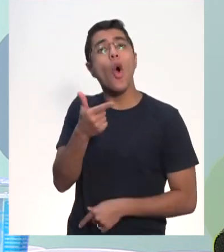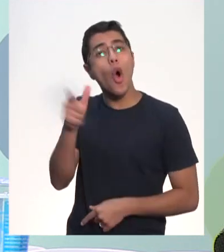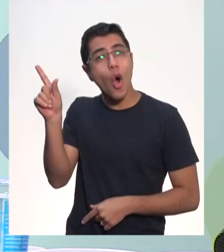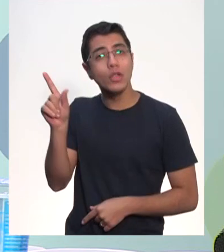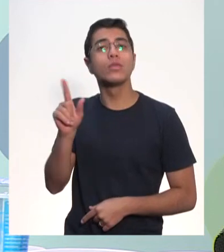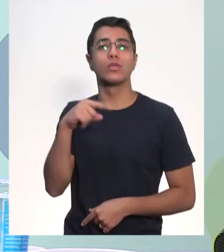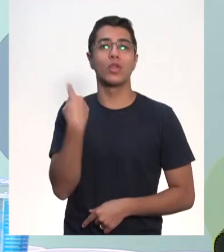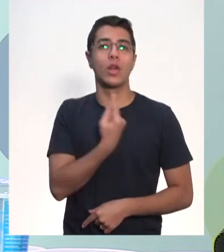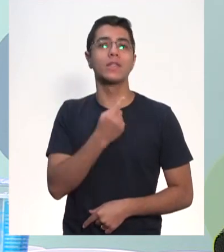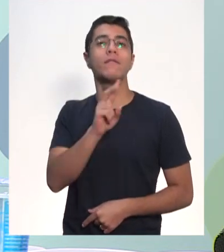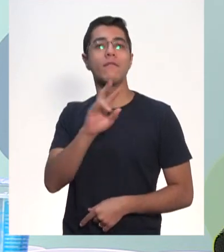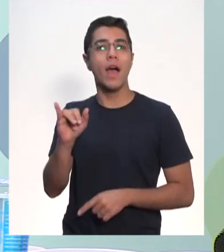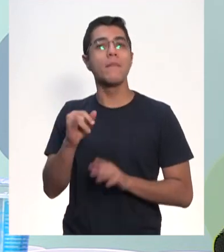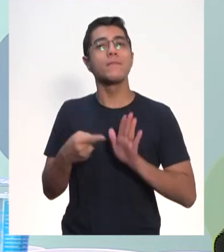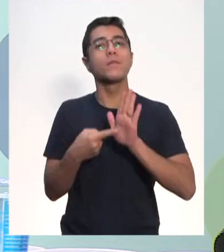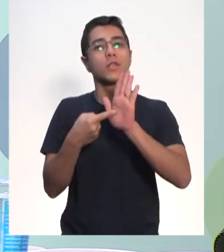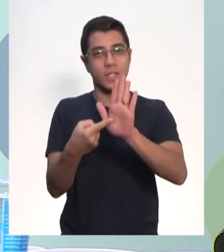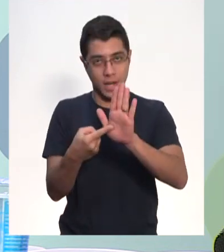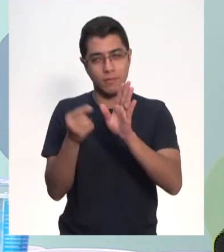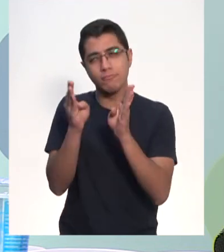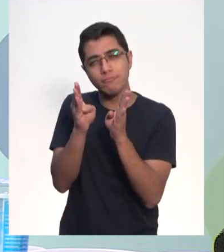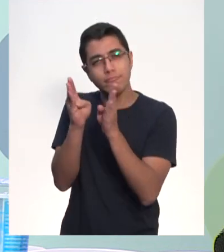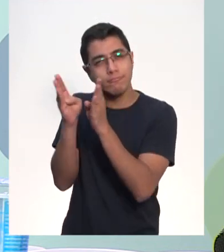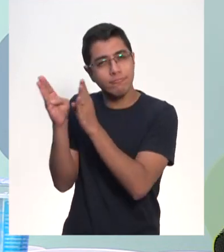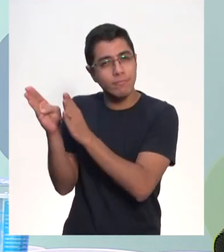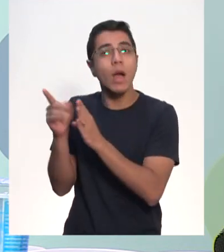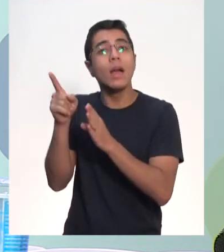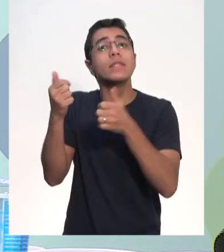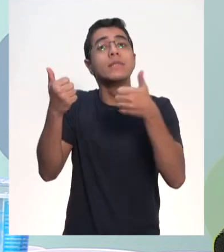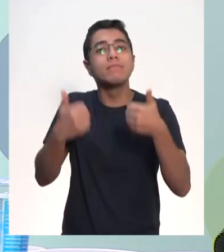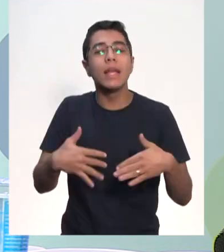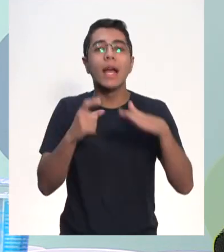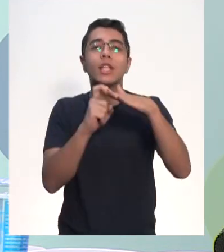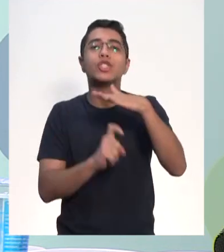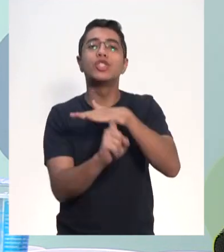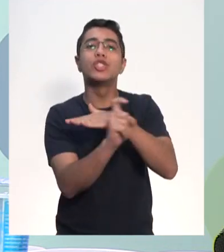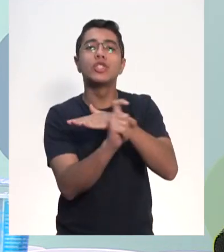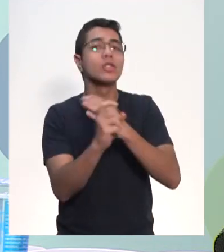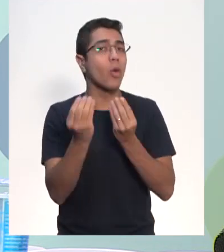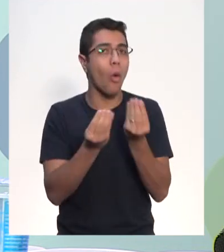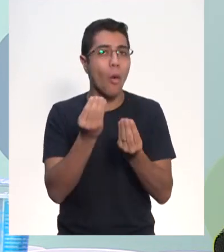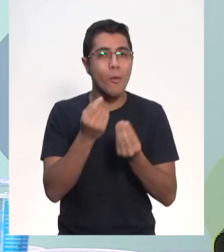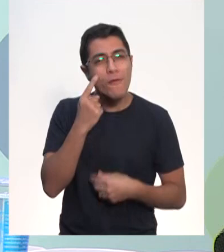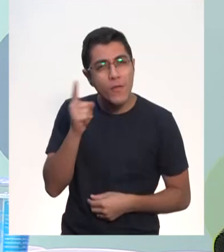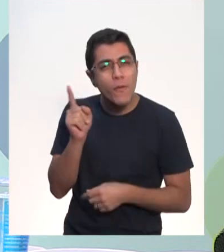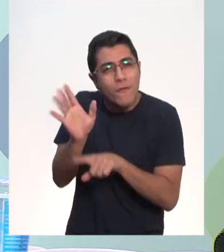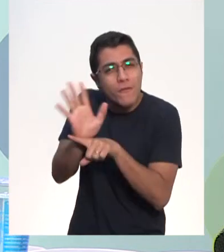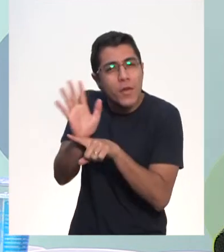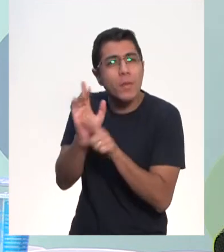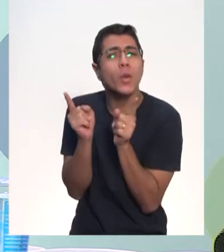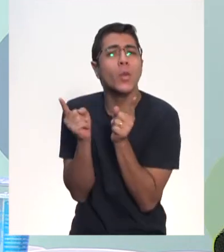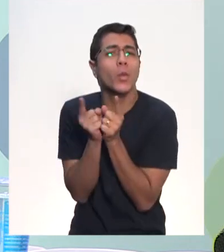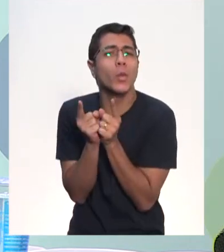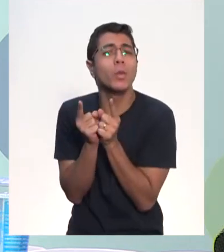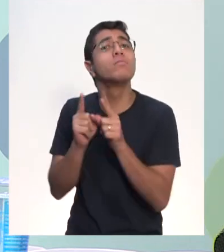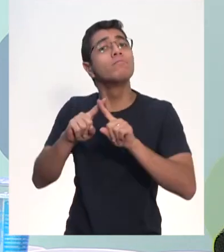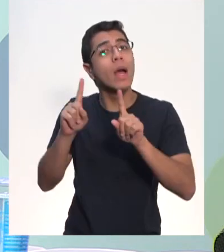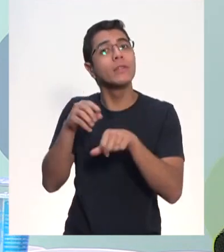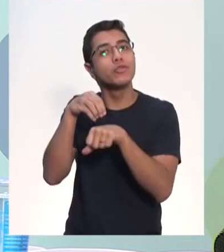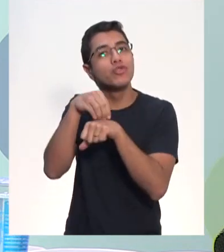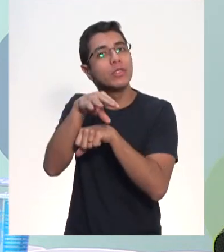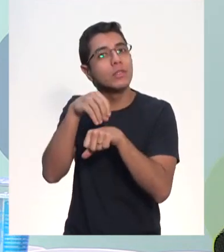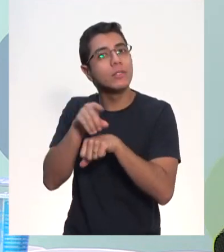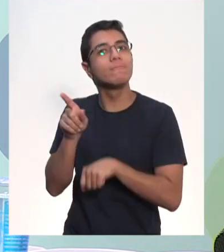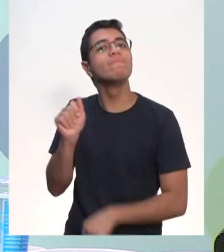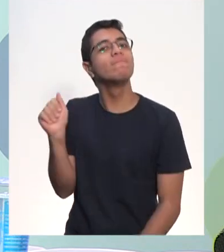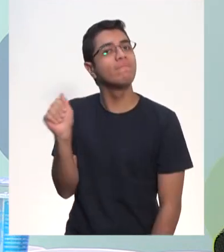uso do Teams. Vocês viram que são vídeos curtos, mas que trazem dicas, né, que são preciosas para